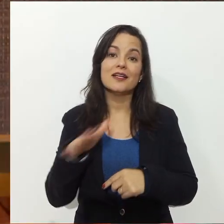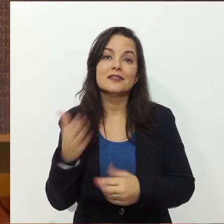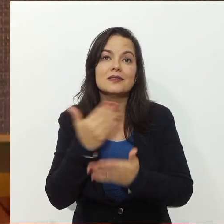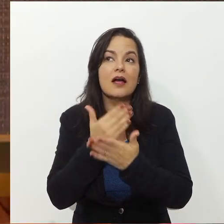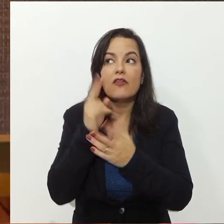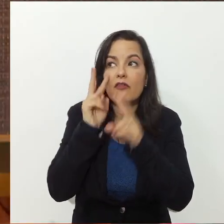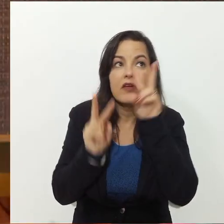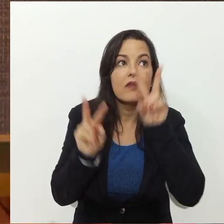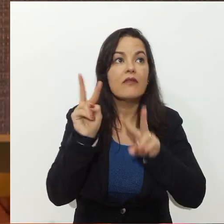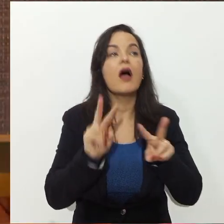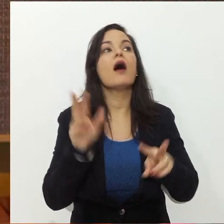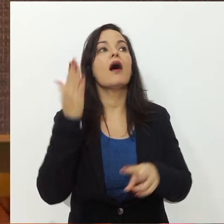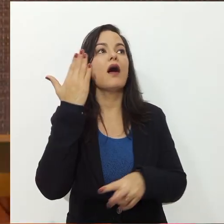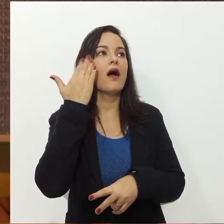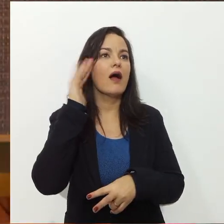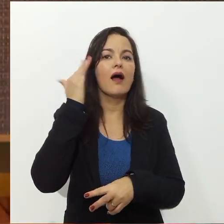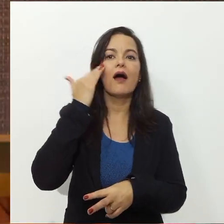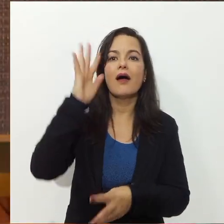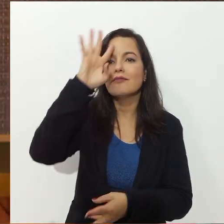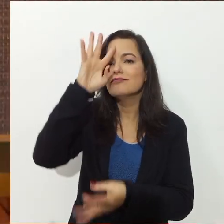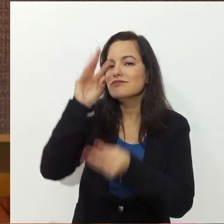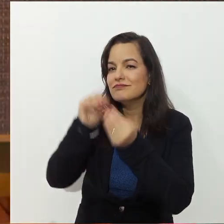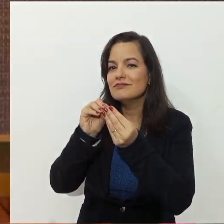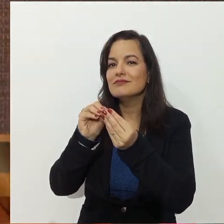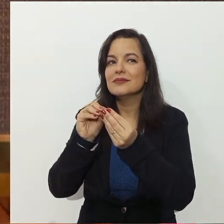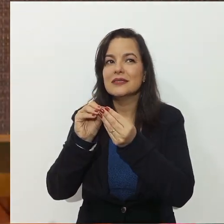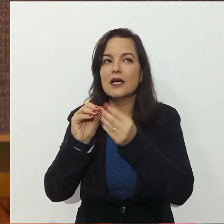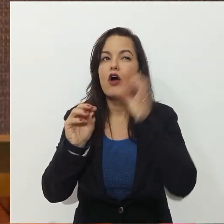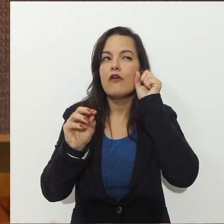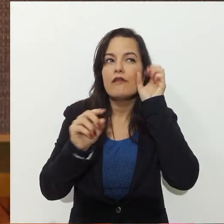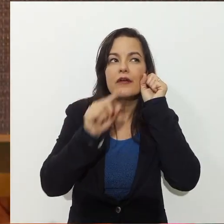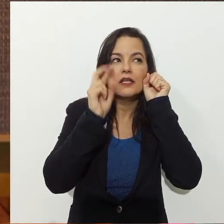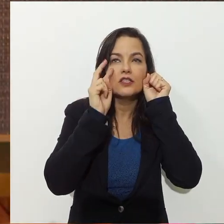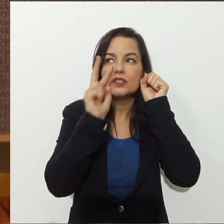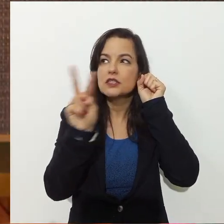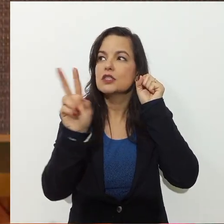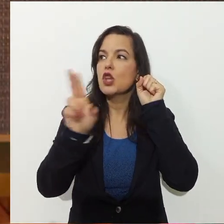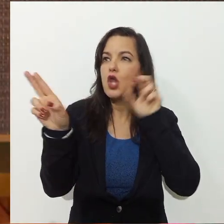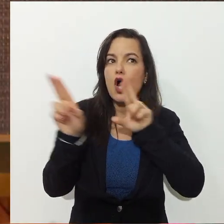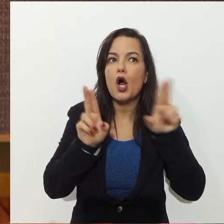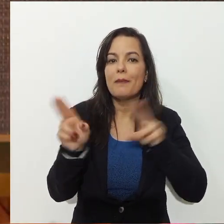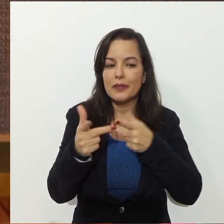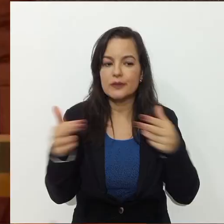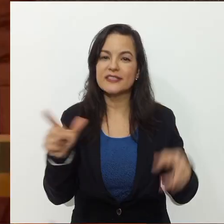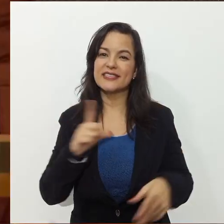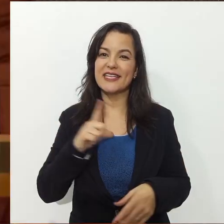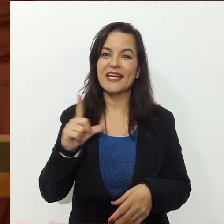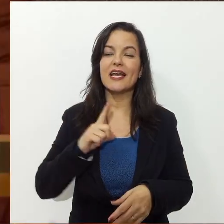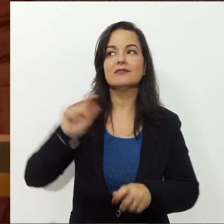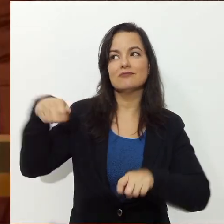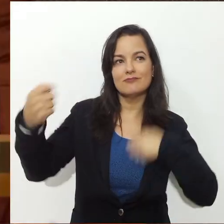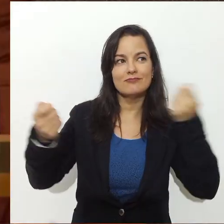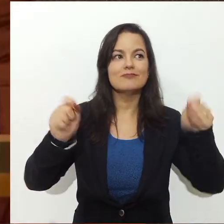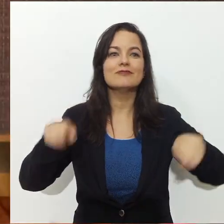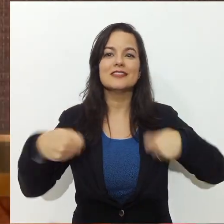mundo oralizado, como que as pessoas ouvintes também nomeiam as coisas, né? Tudo pode